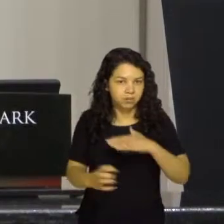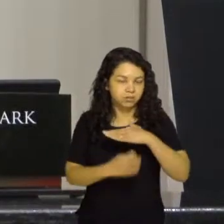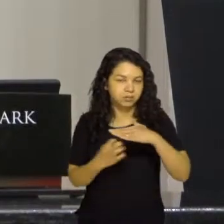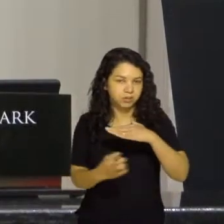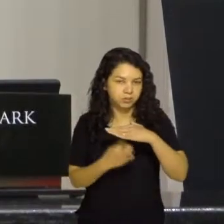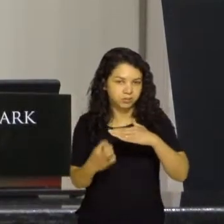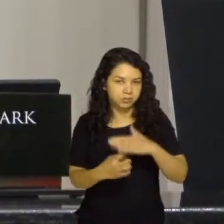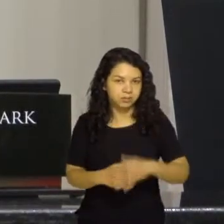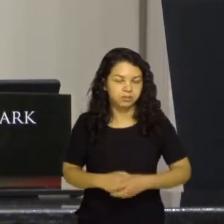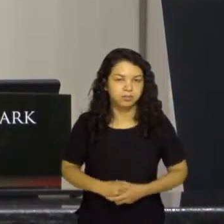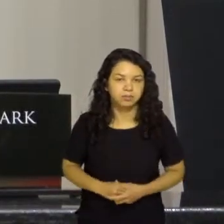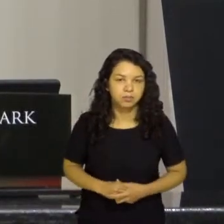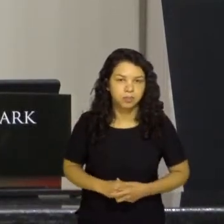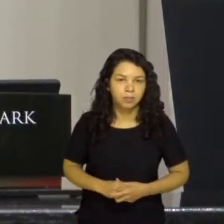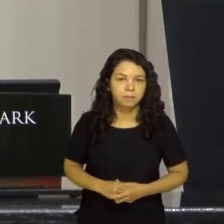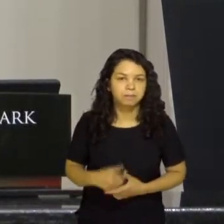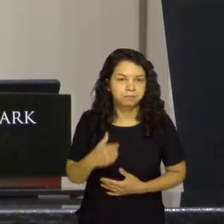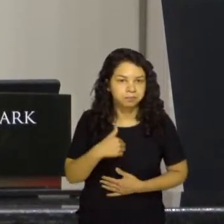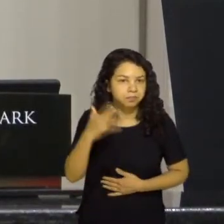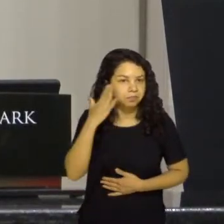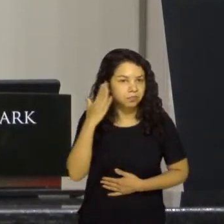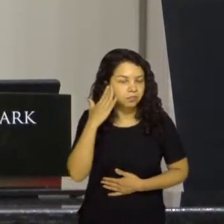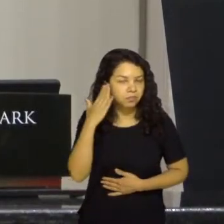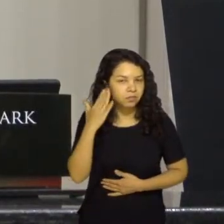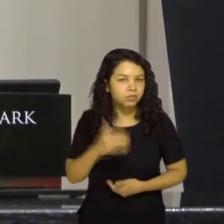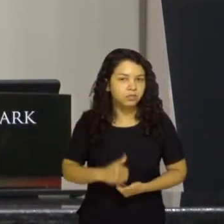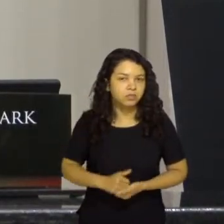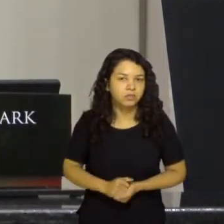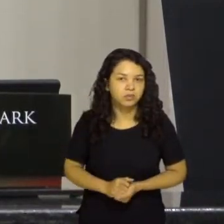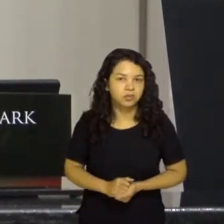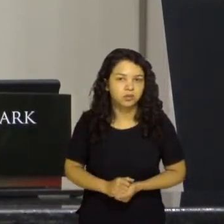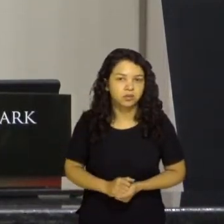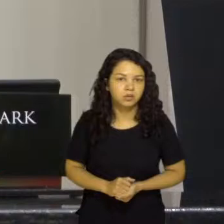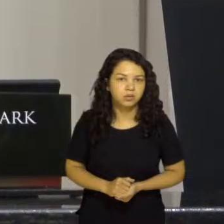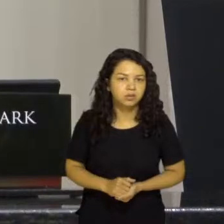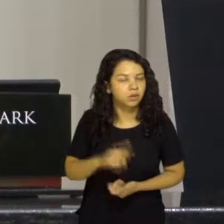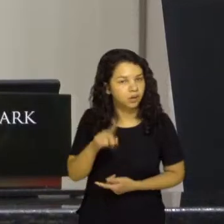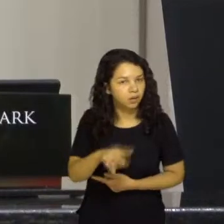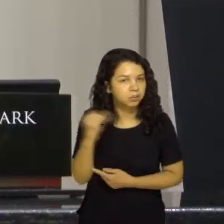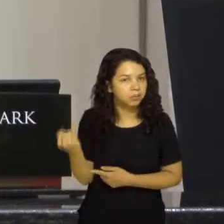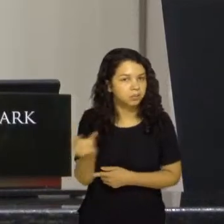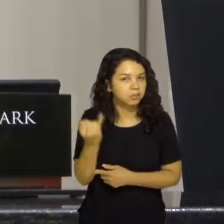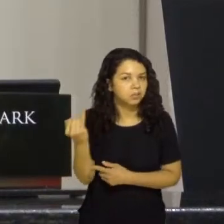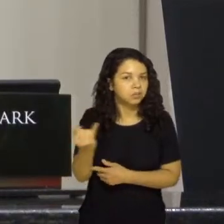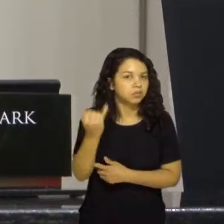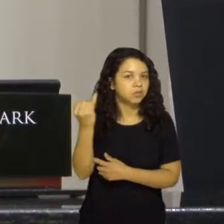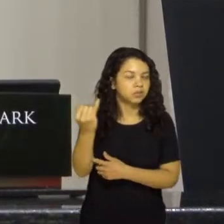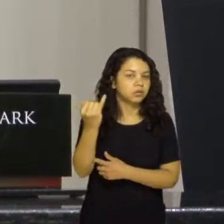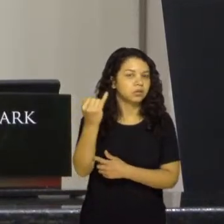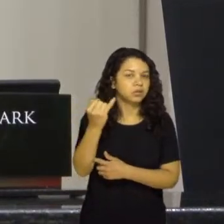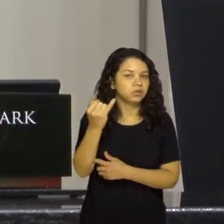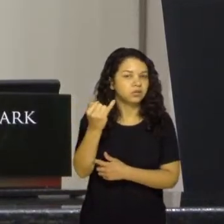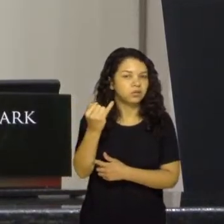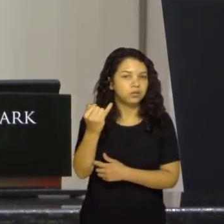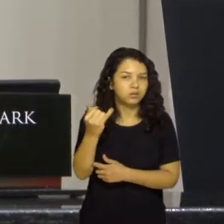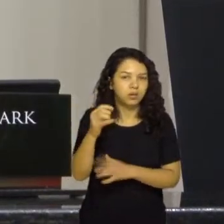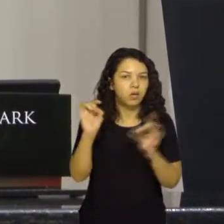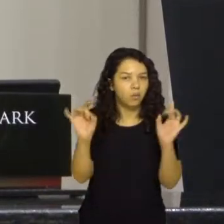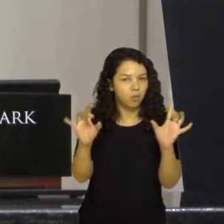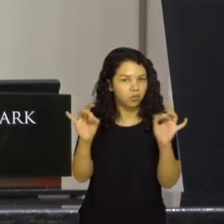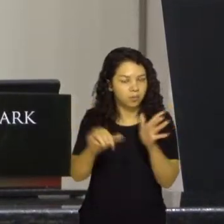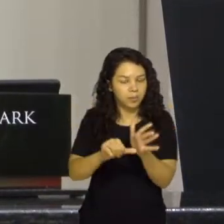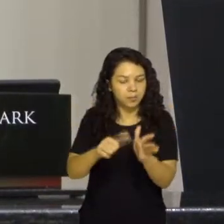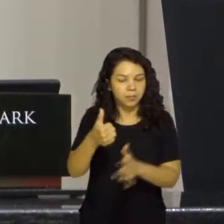E eu sei, Luiz Carlos, o quanto é importante a primeira